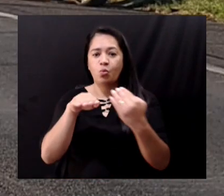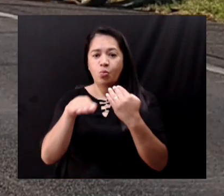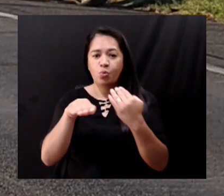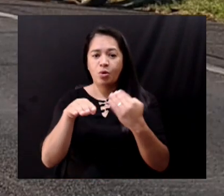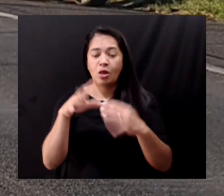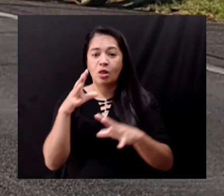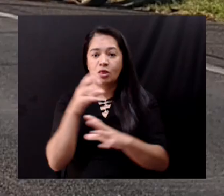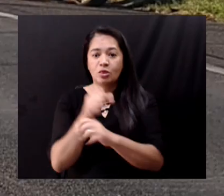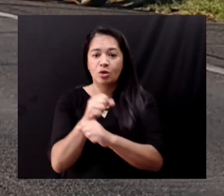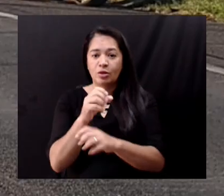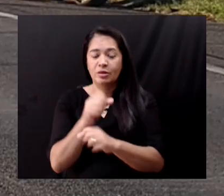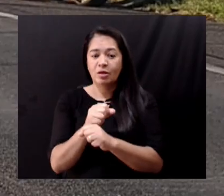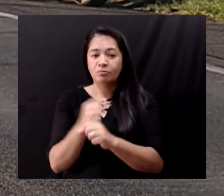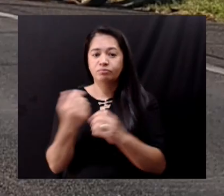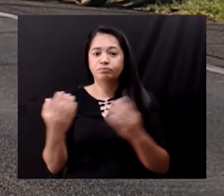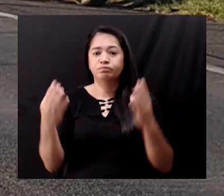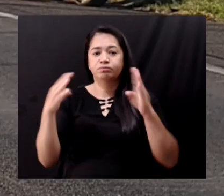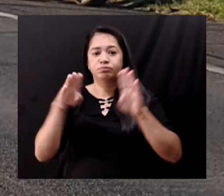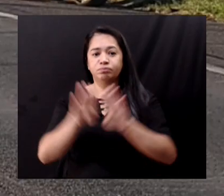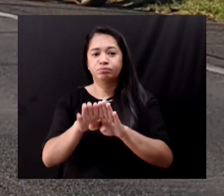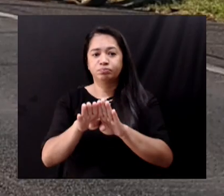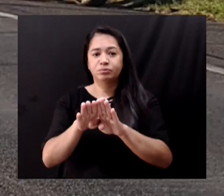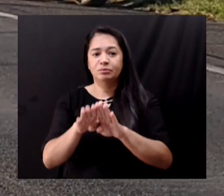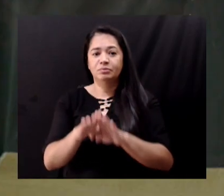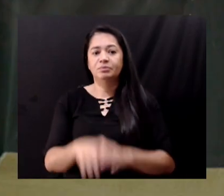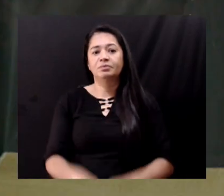dois sentidos, na altura do quilômetro